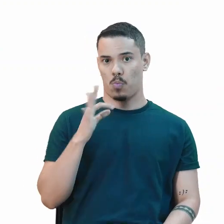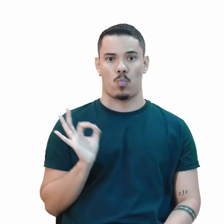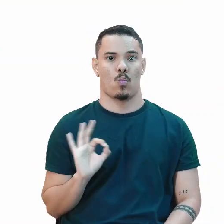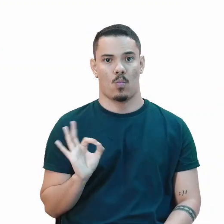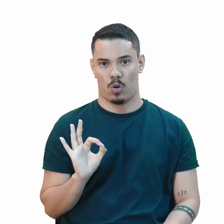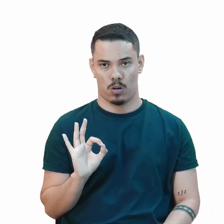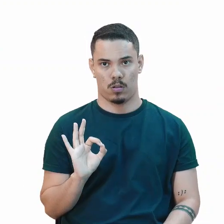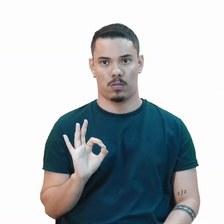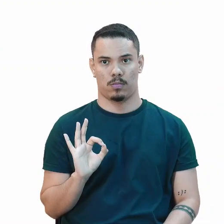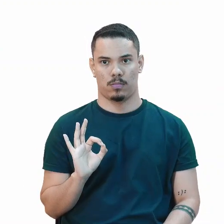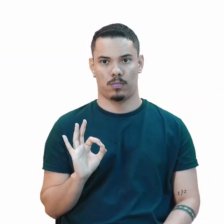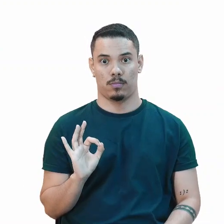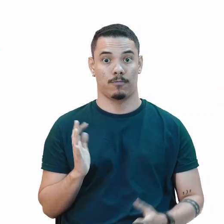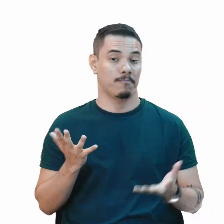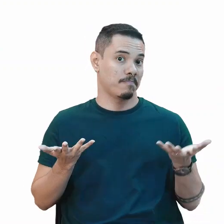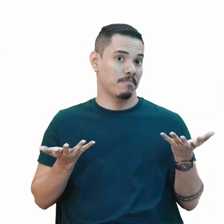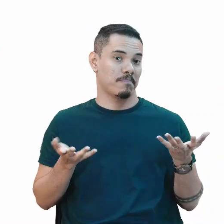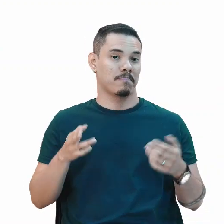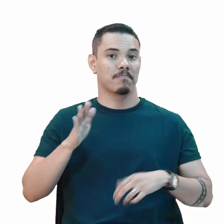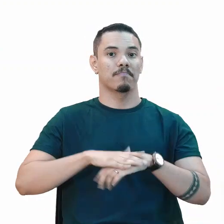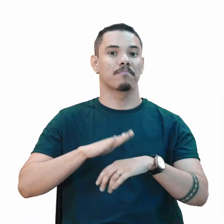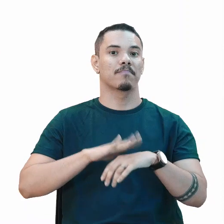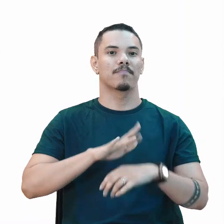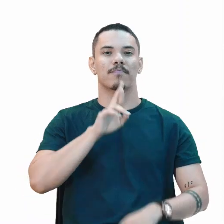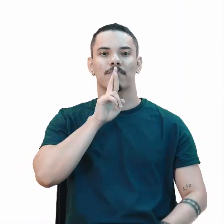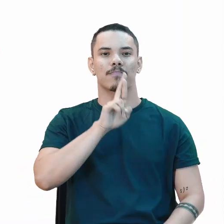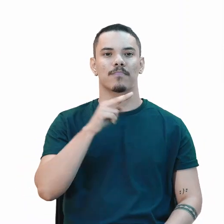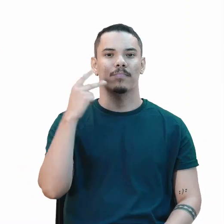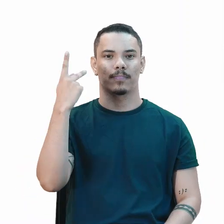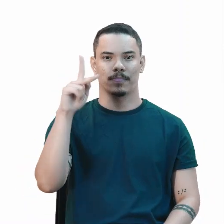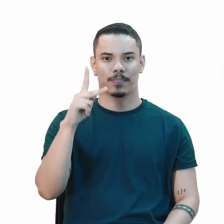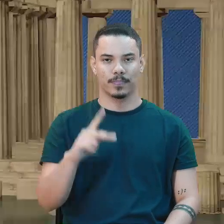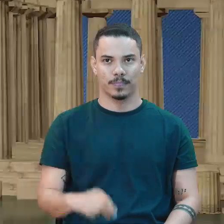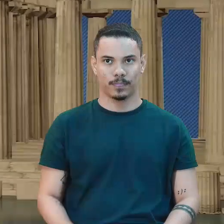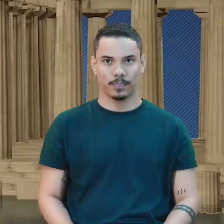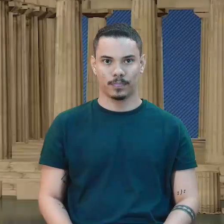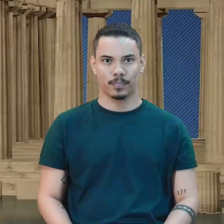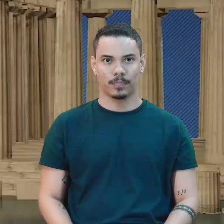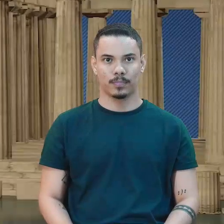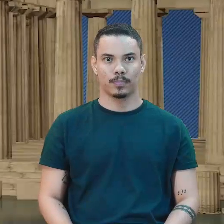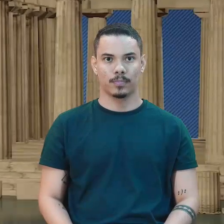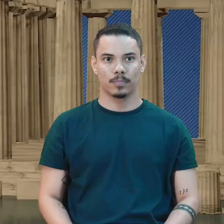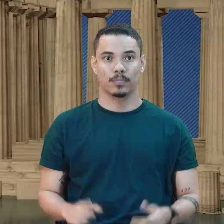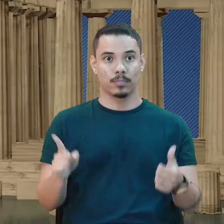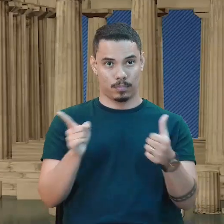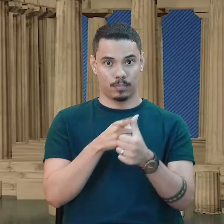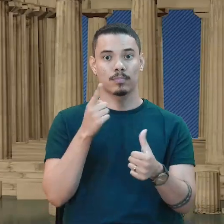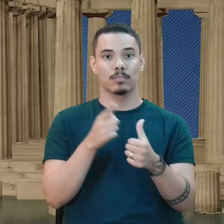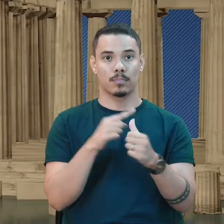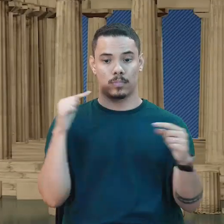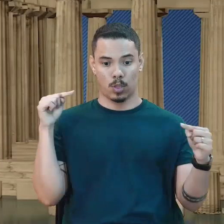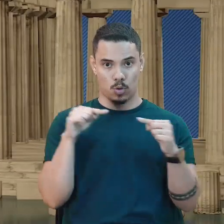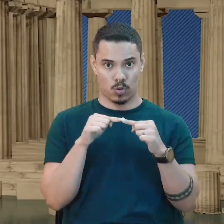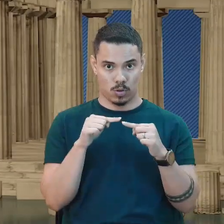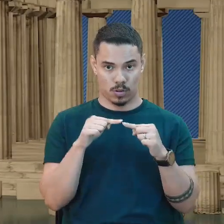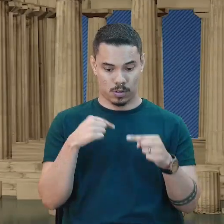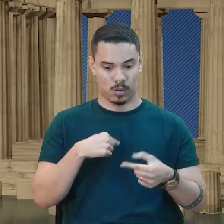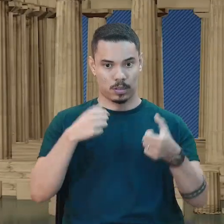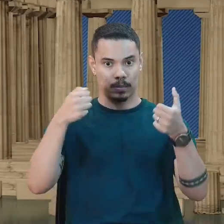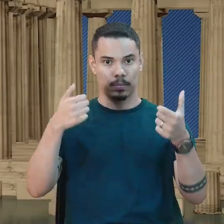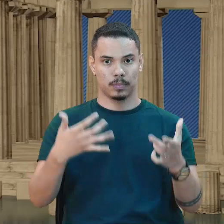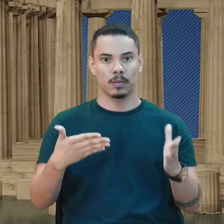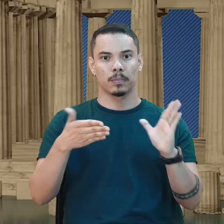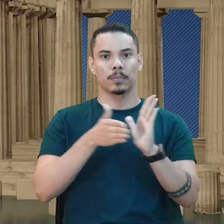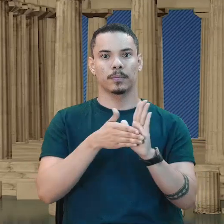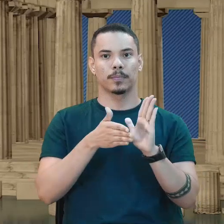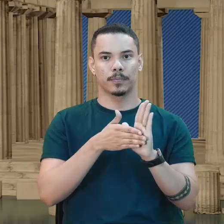forma. E aí, qual foi a resposta que vocês deram? A primeira parte condiz com aquilo que a gente propôs para